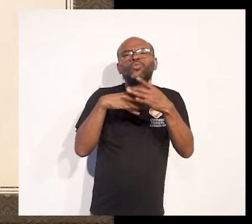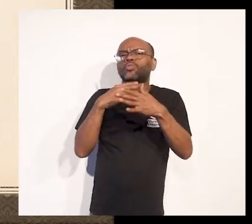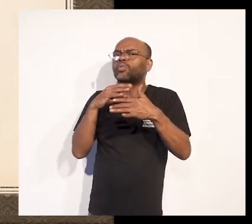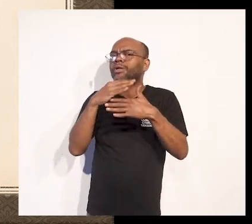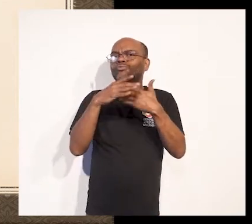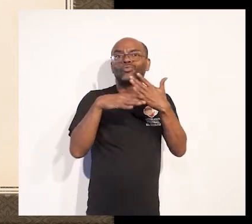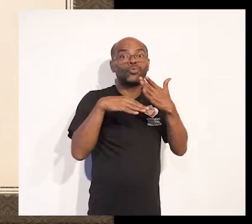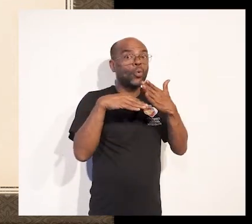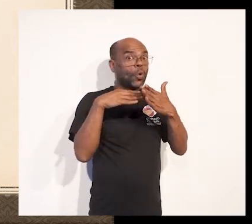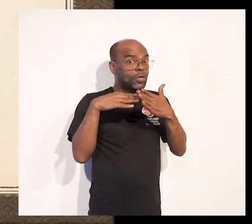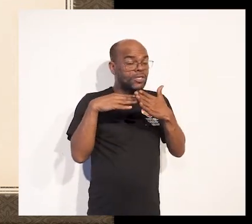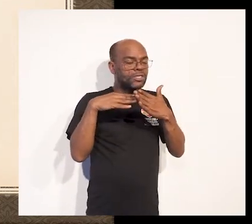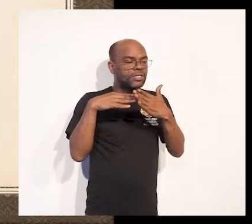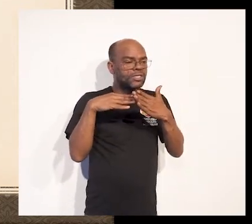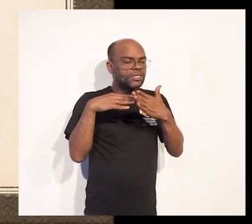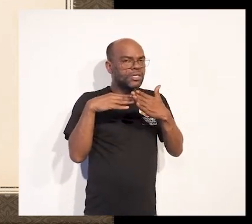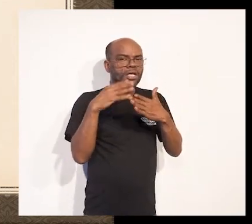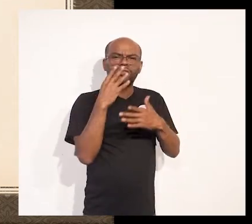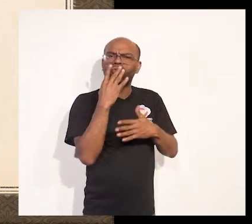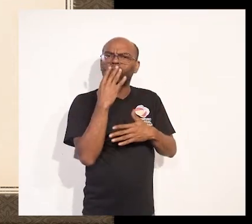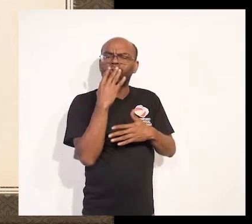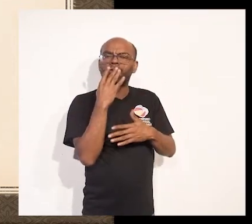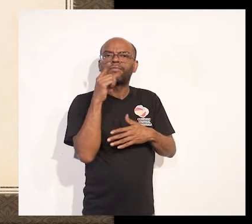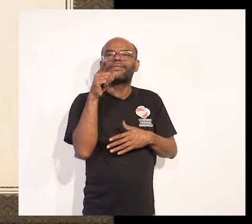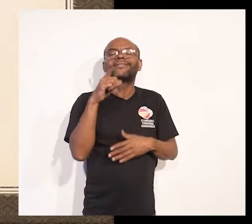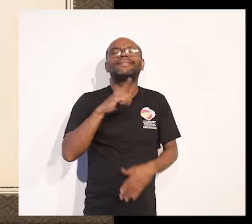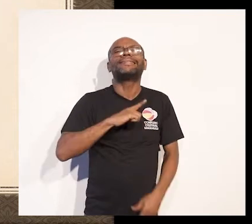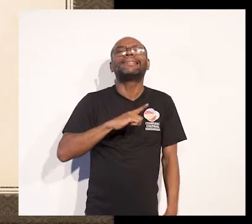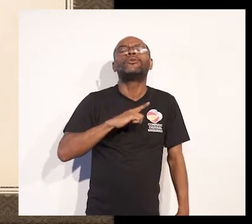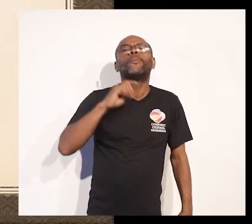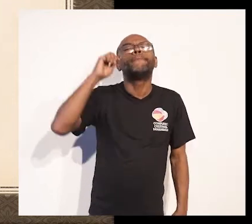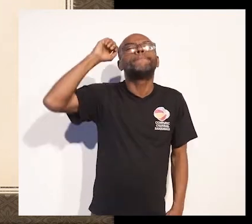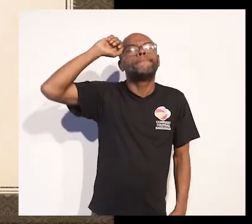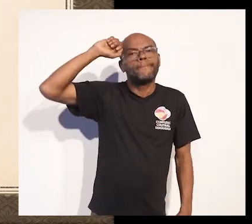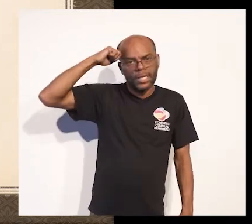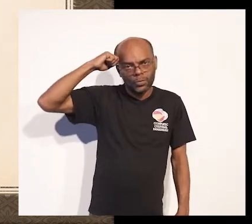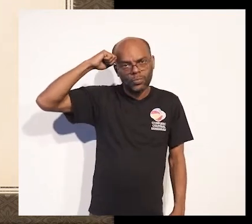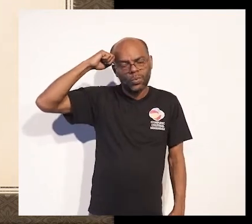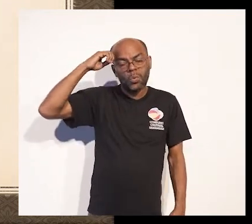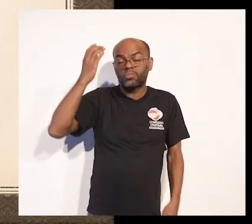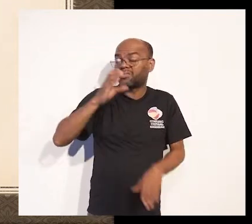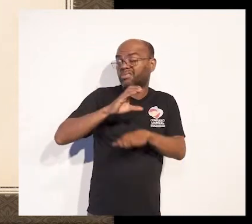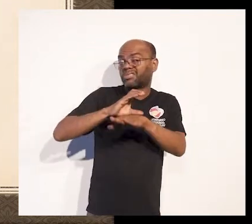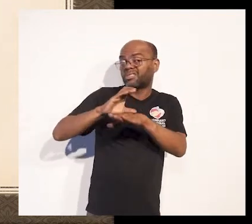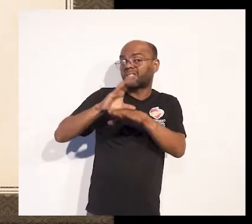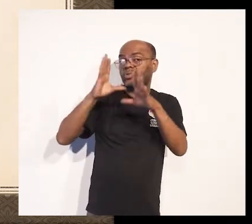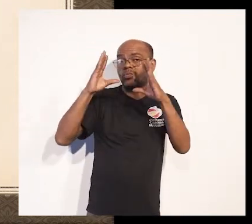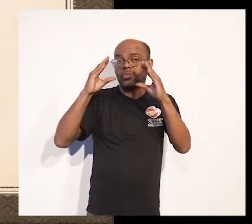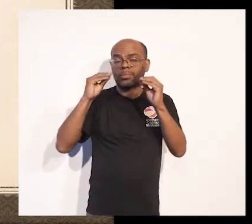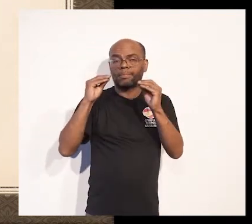cores opacas, você vai ter o preto. Na realidade, o cinza escuro.